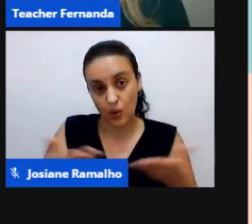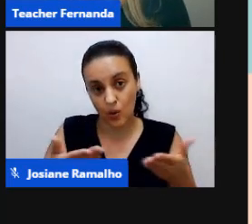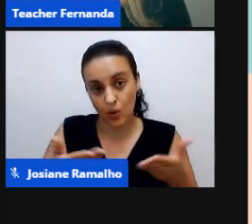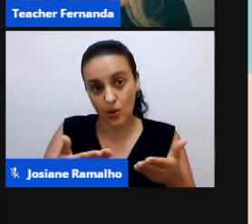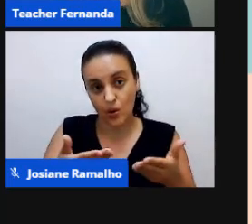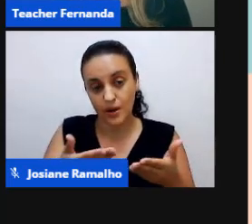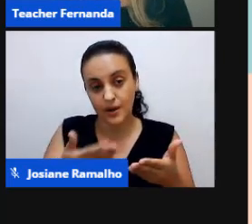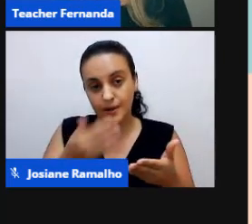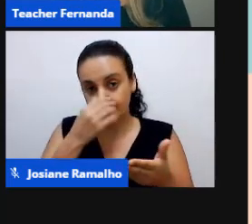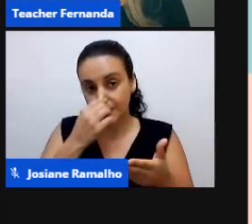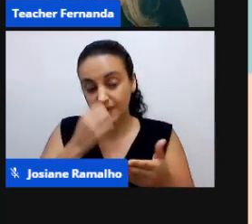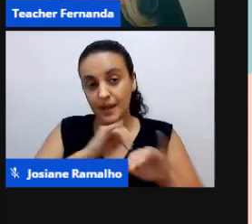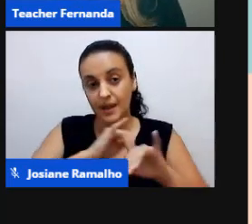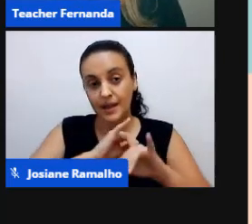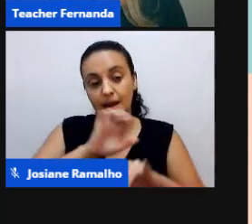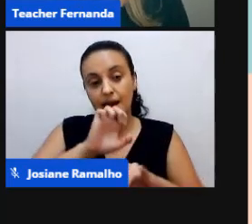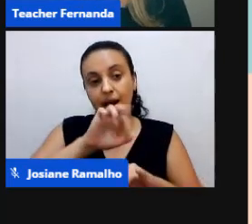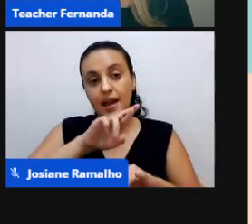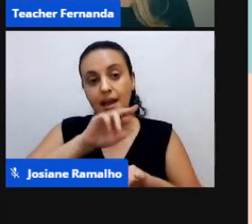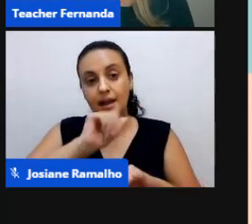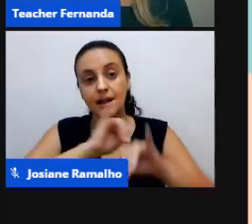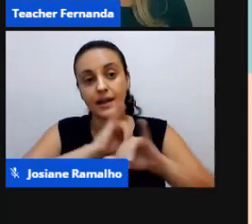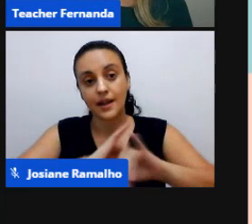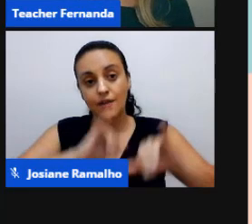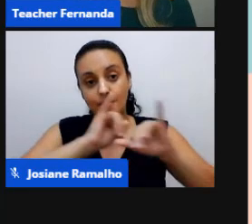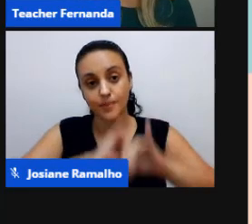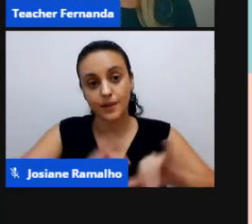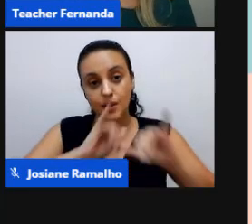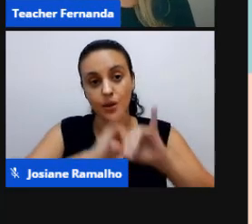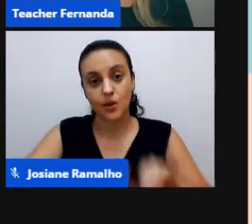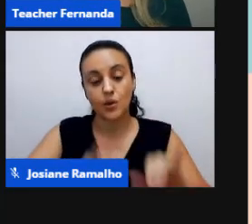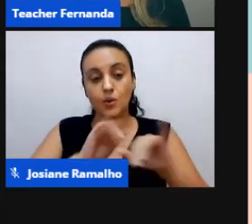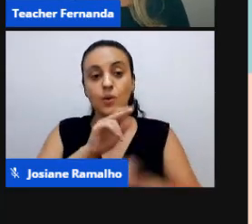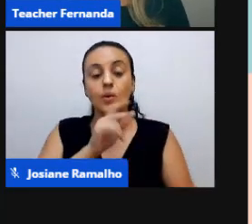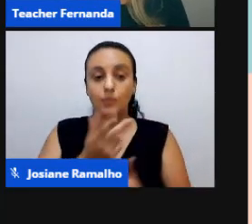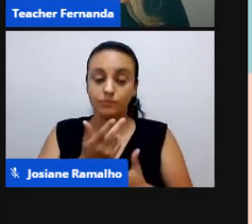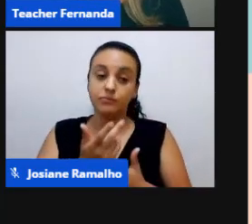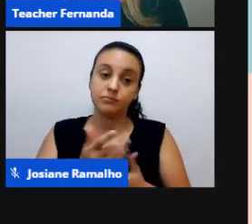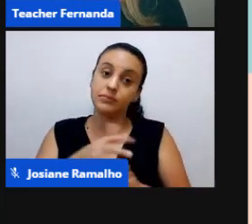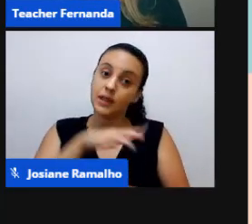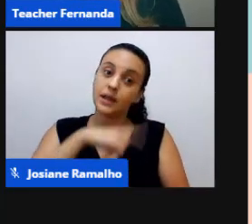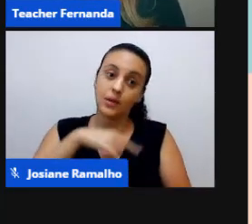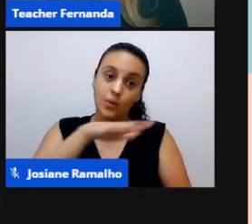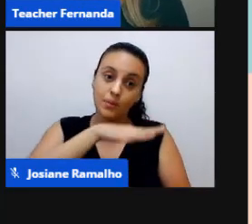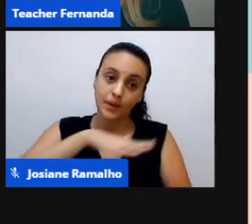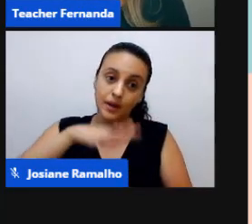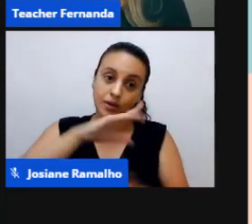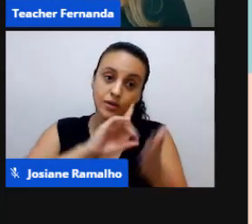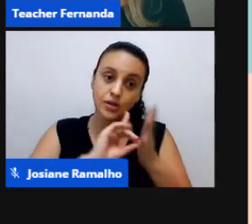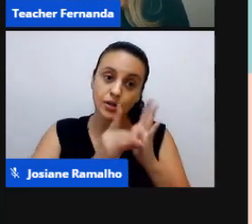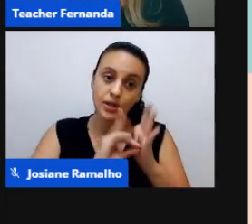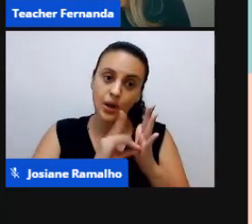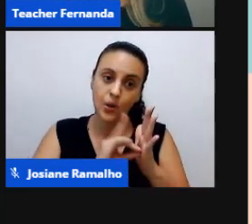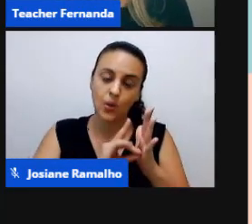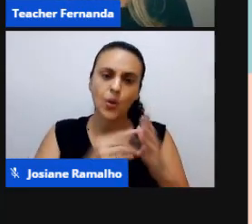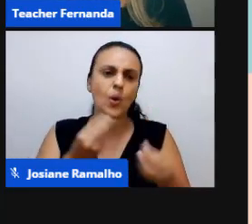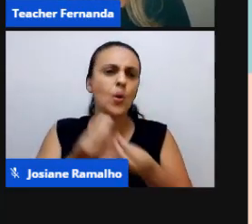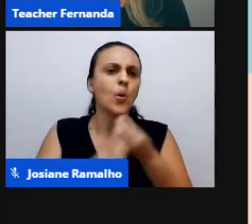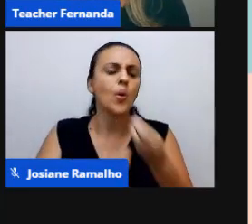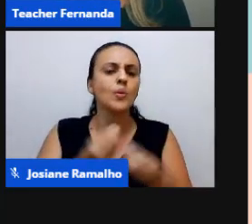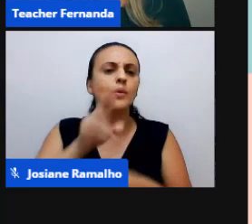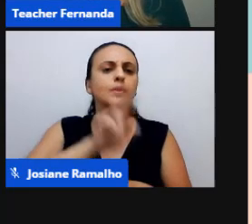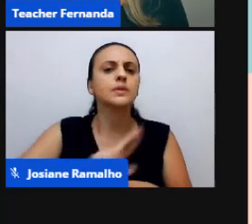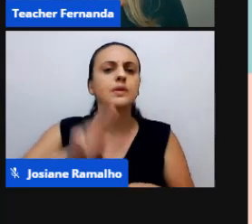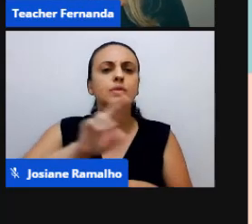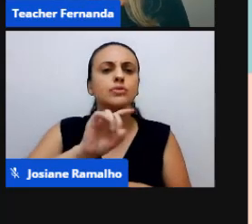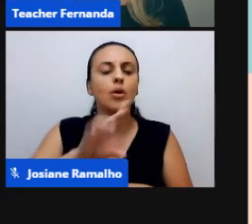utilizado esse meio digital? Nós somos apenas consumidores de informação ou podemos ser também produtores de